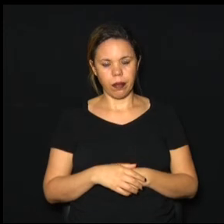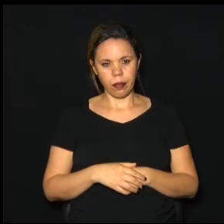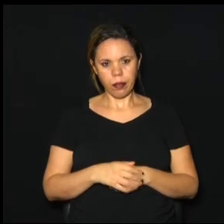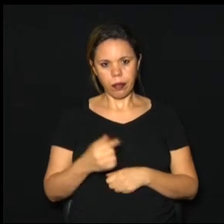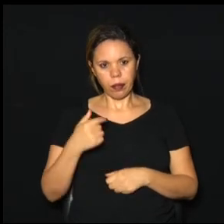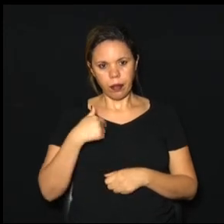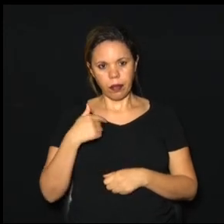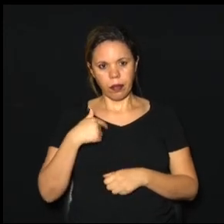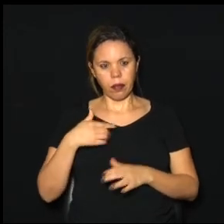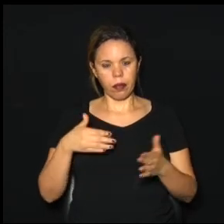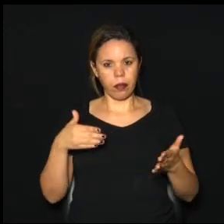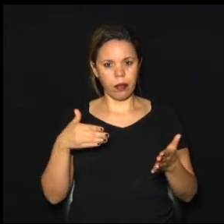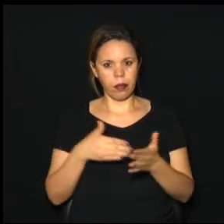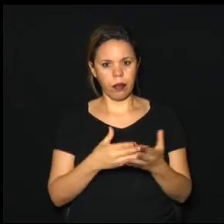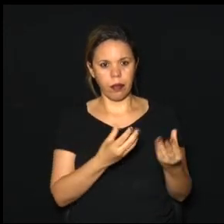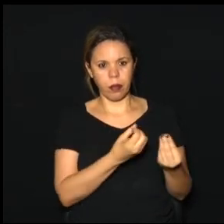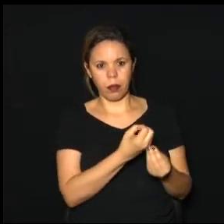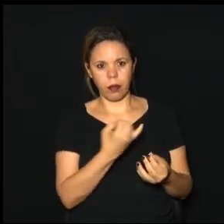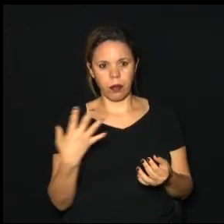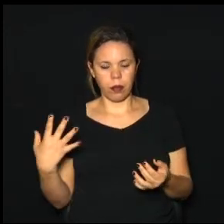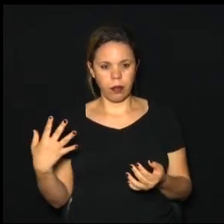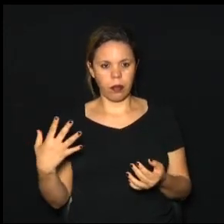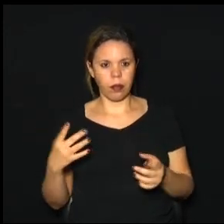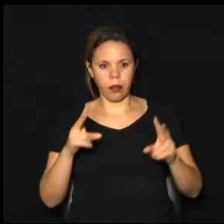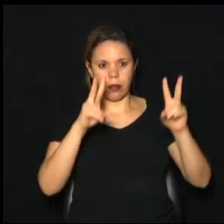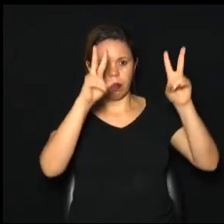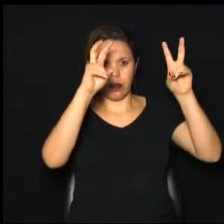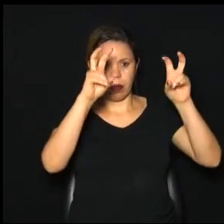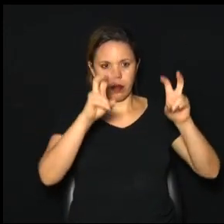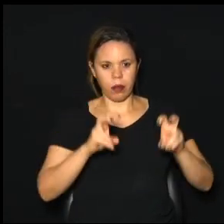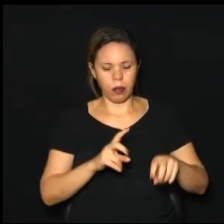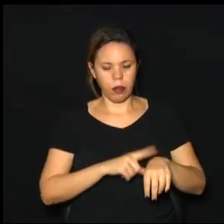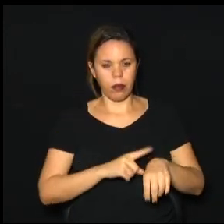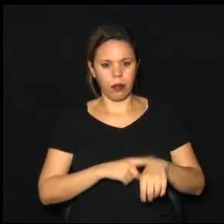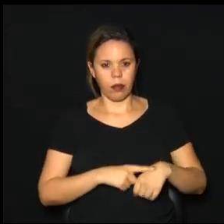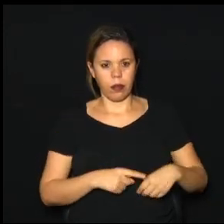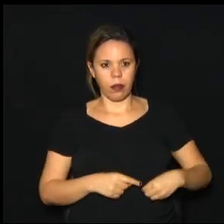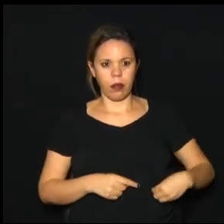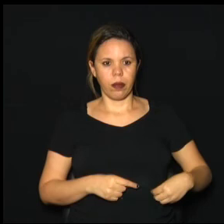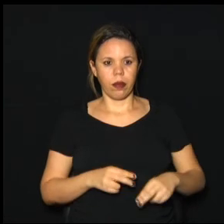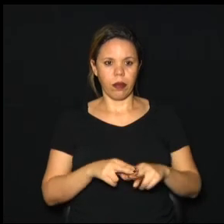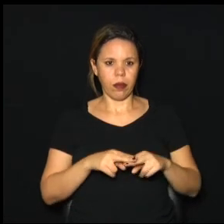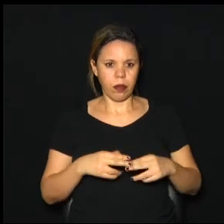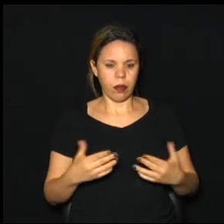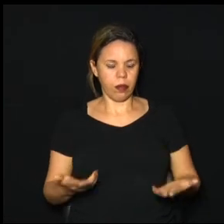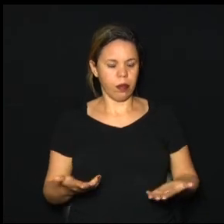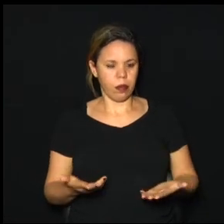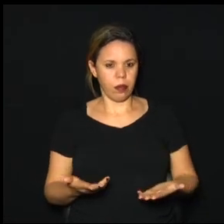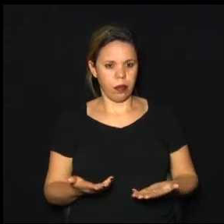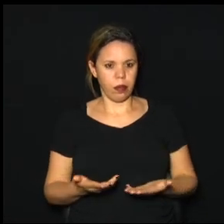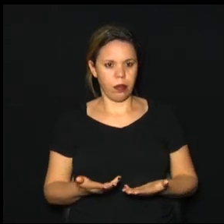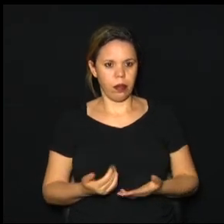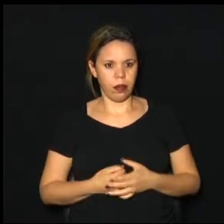eu limitei bastante a quantidade de tópicos, a quantidade de temas, por conta do tempo, não é?